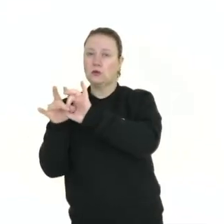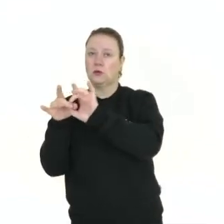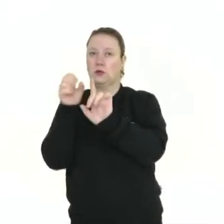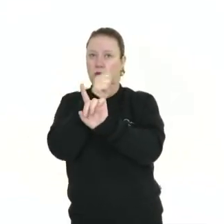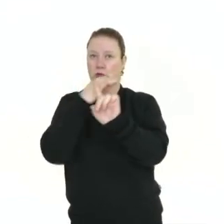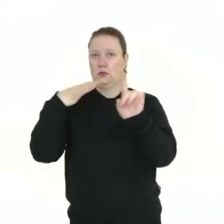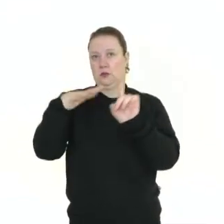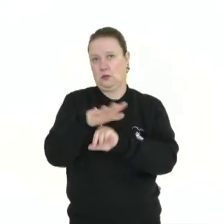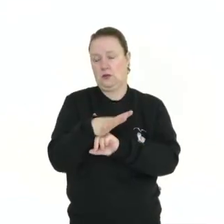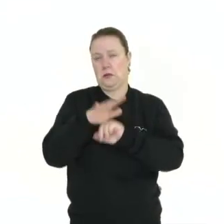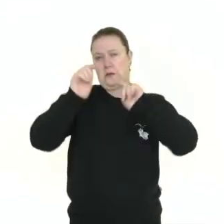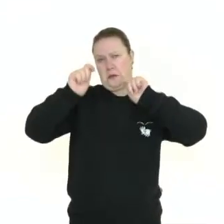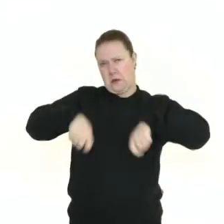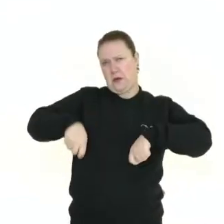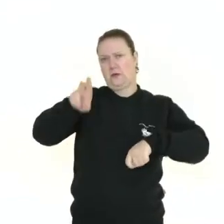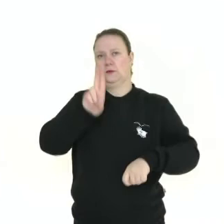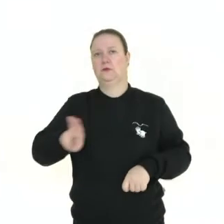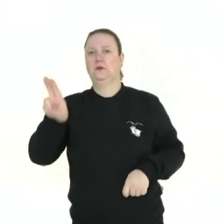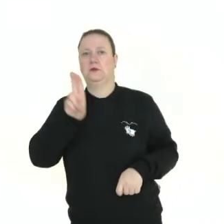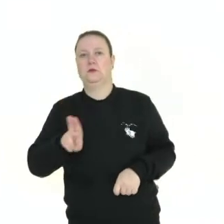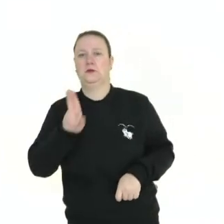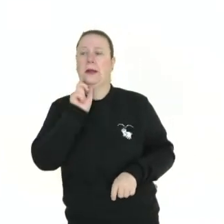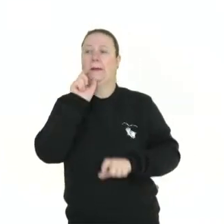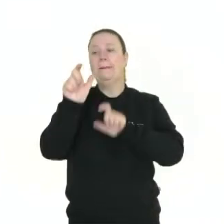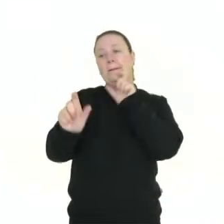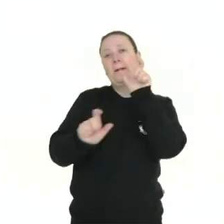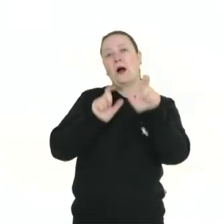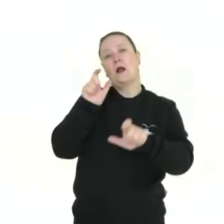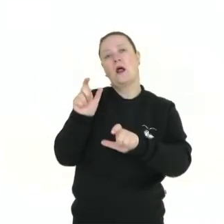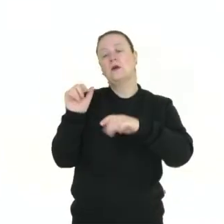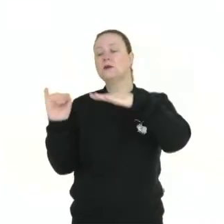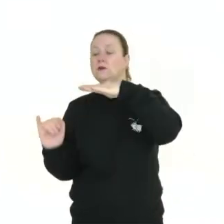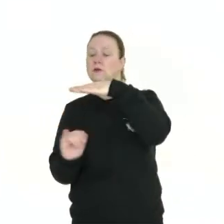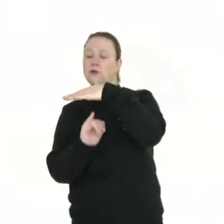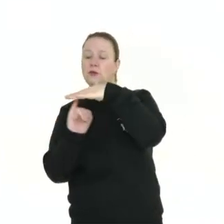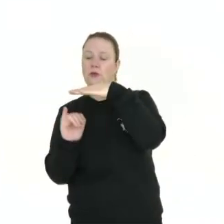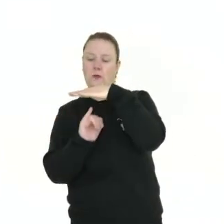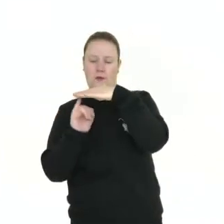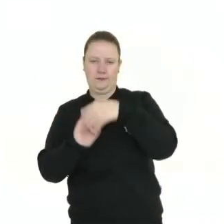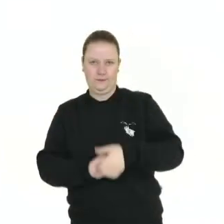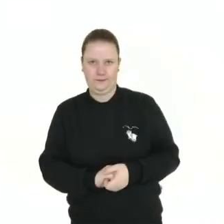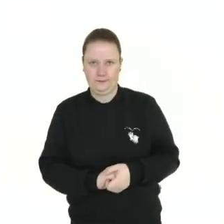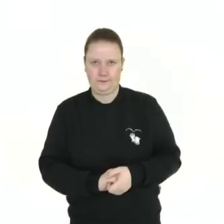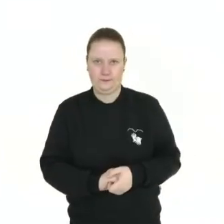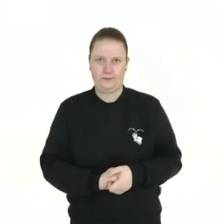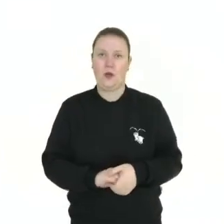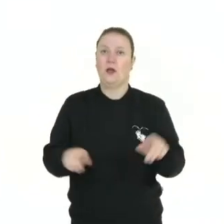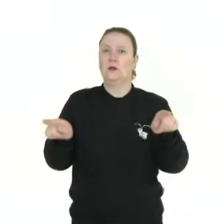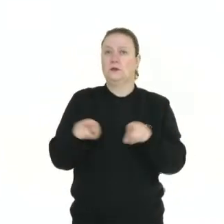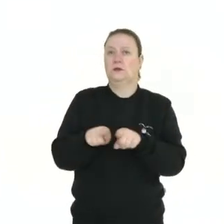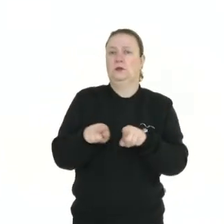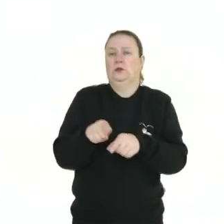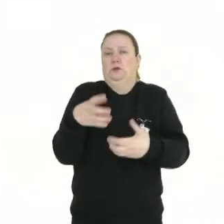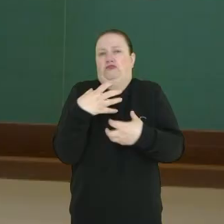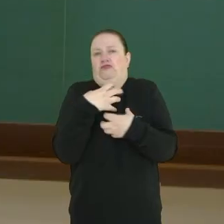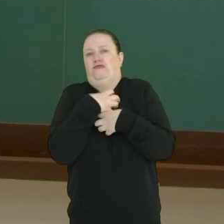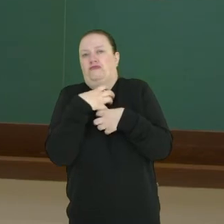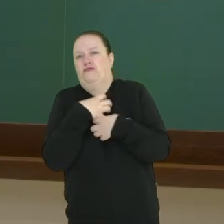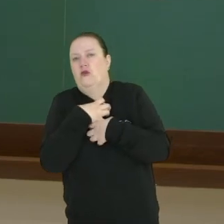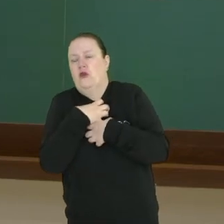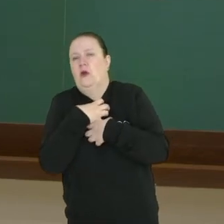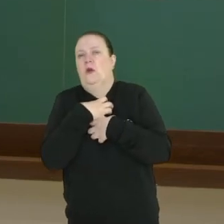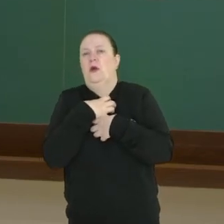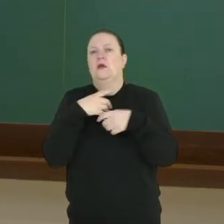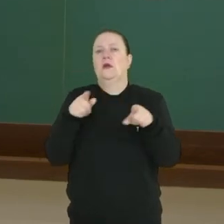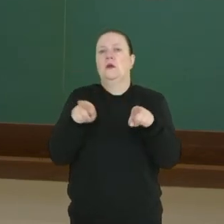né? Utilizar gírias, palavras menos formais. Também faz o uso de modismos,